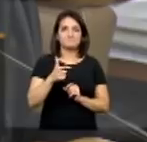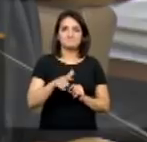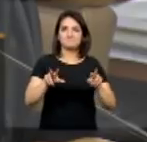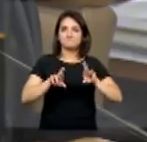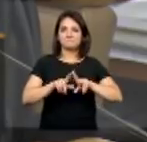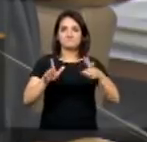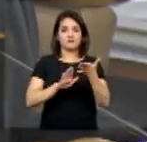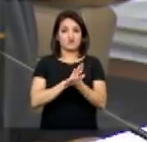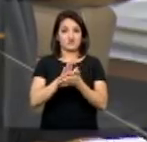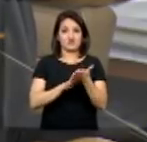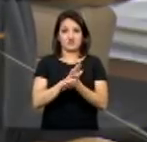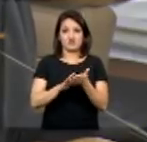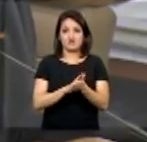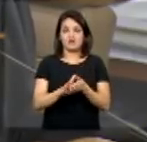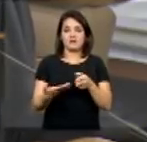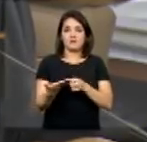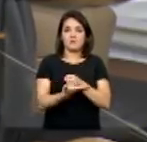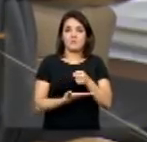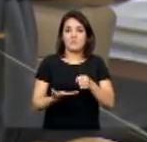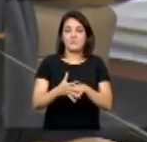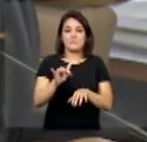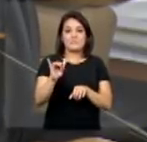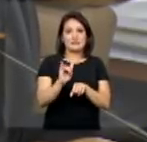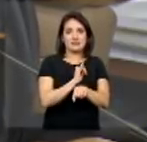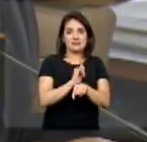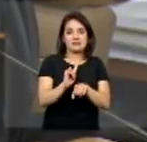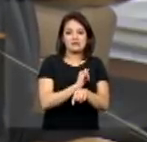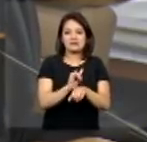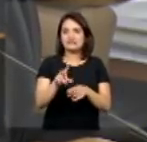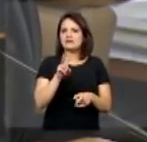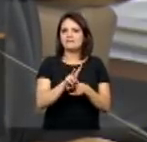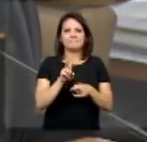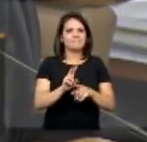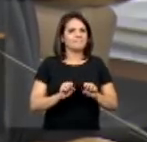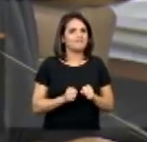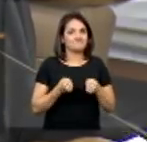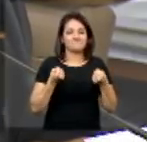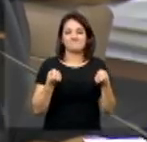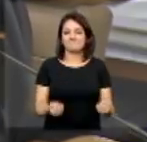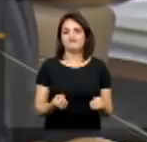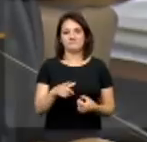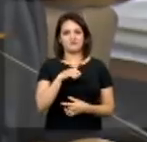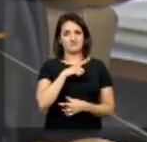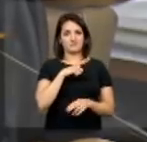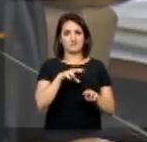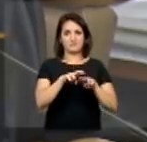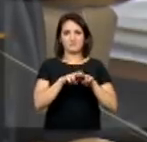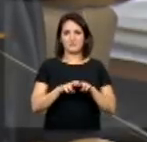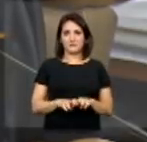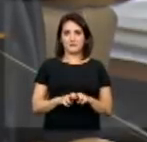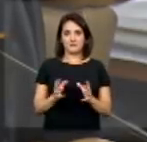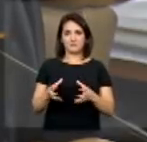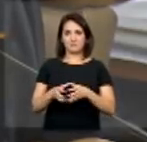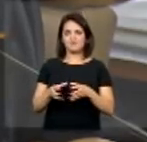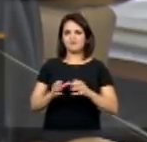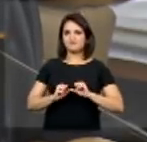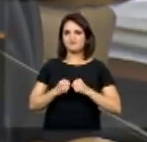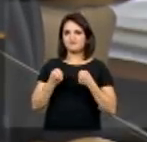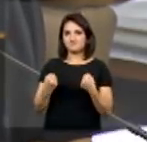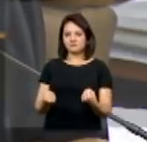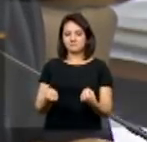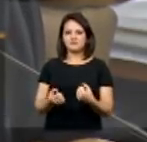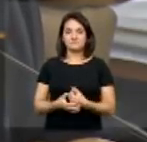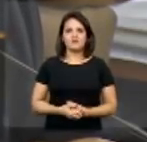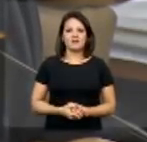baseada na estratégia defensiva adotada por meio da defesa de cada acusado